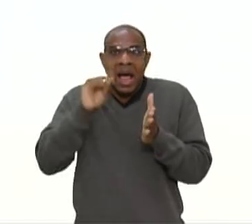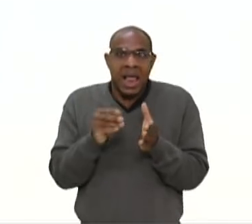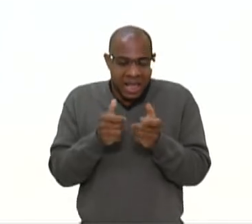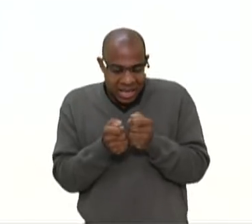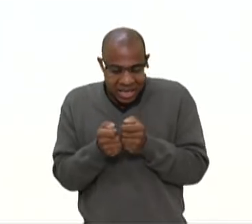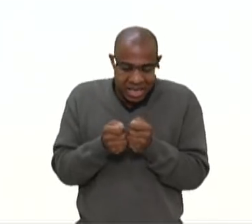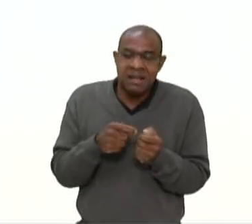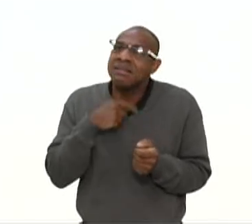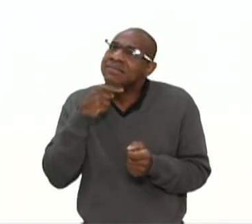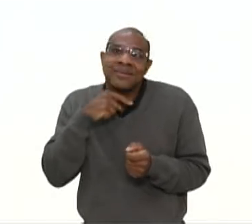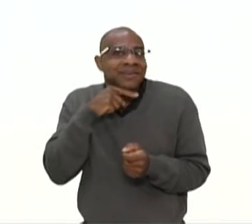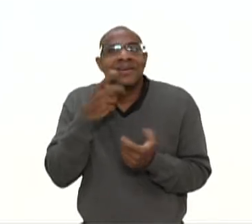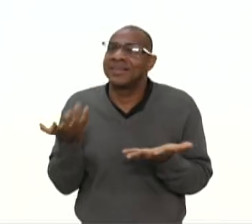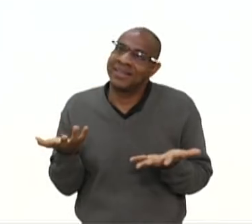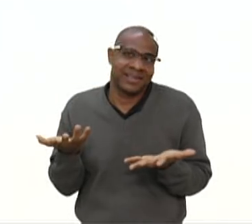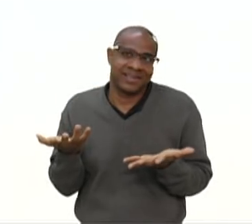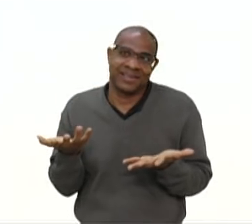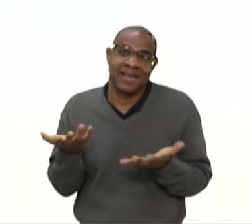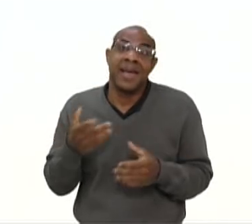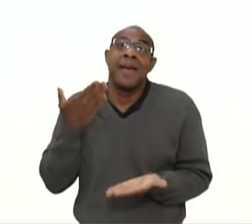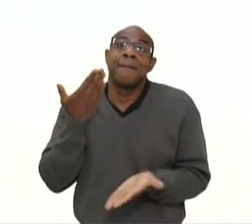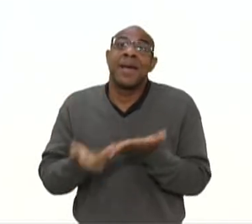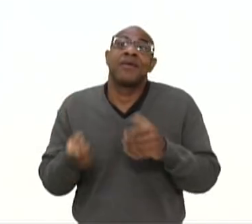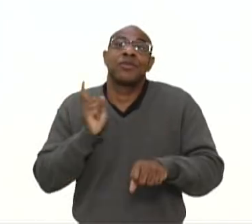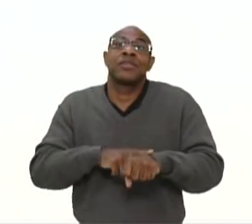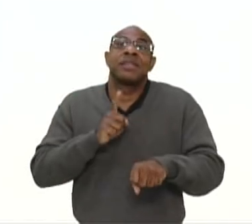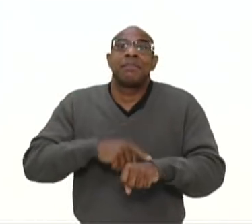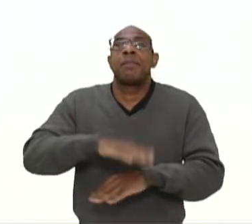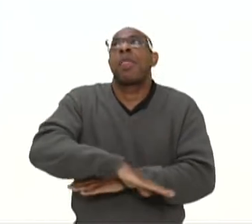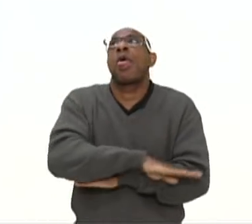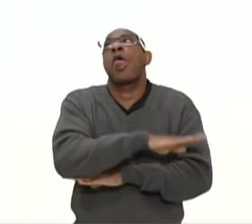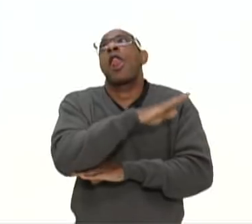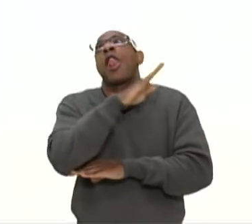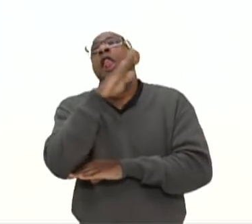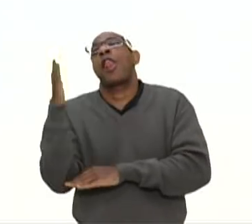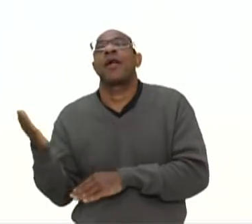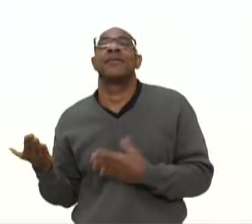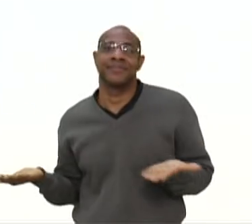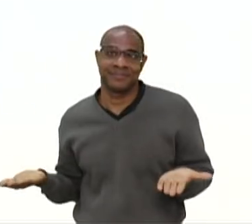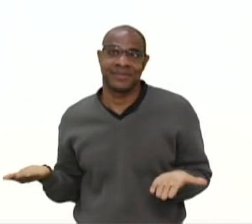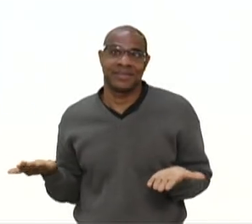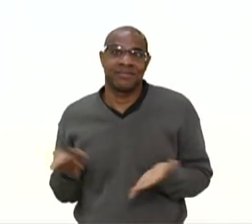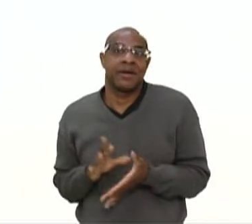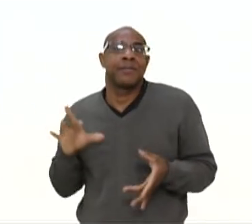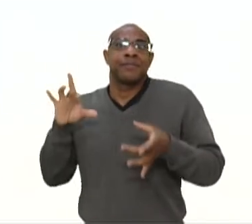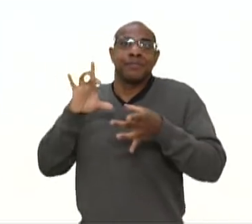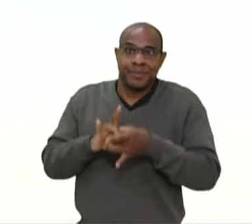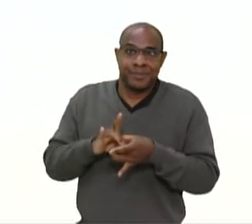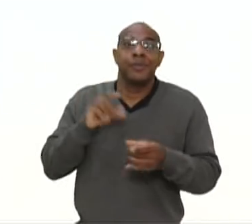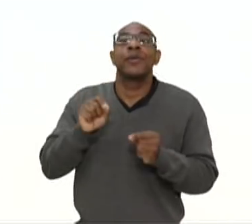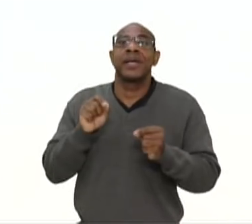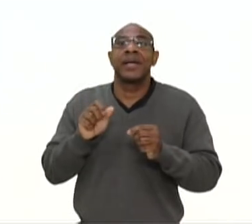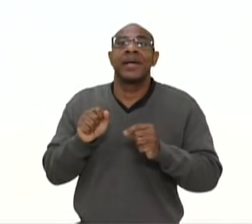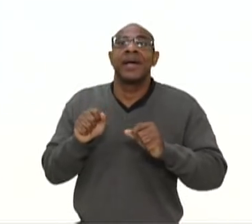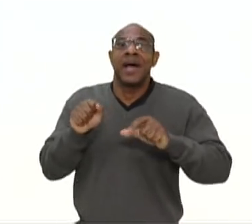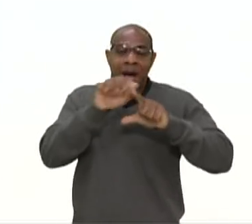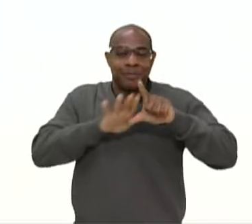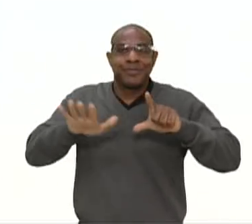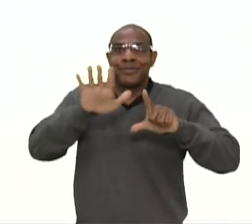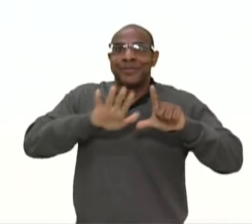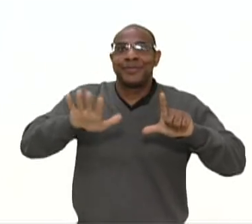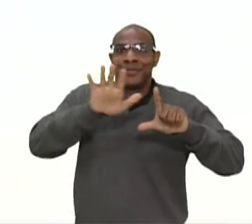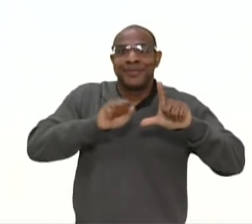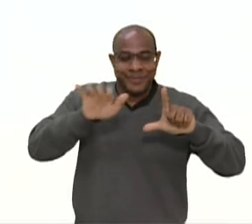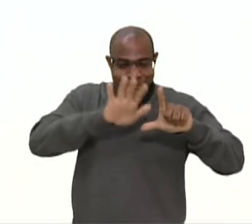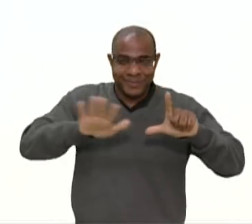deixando tarefas essenciais de lado e ficando imersos no mundo digital. Turma, olha, isso é